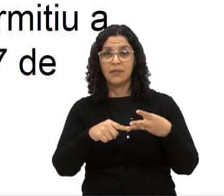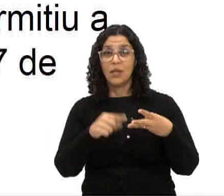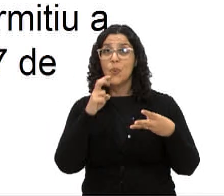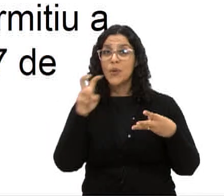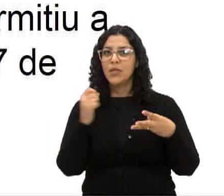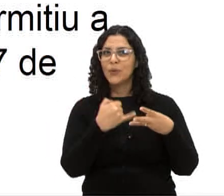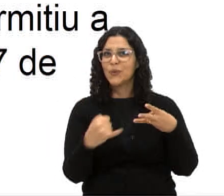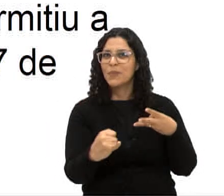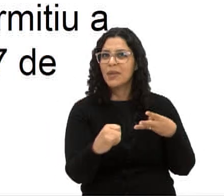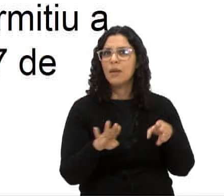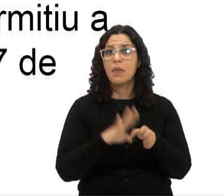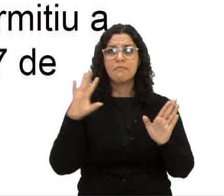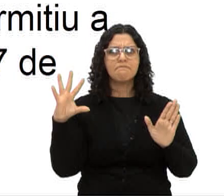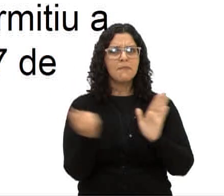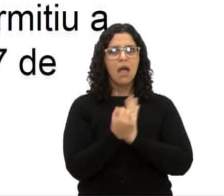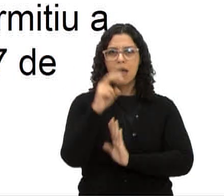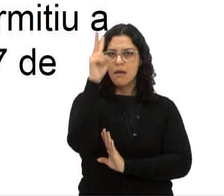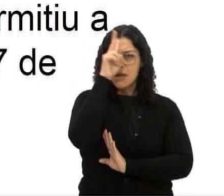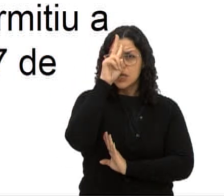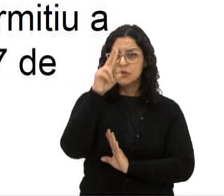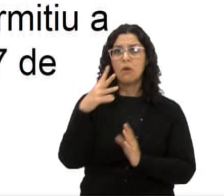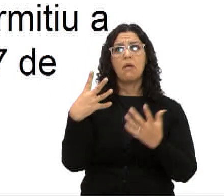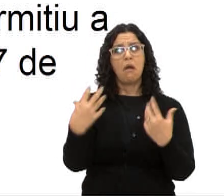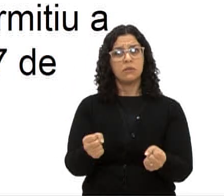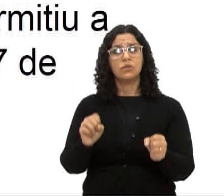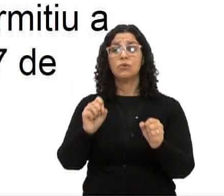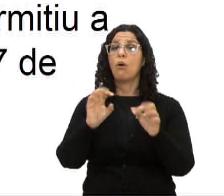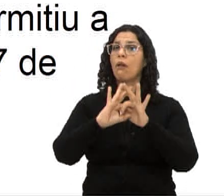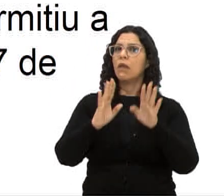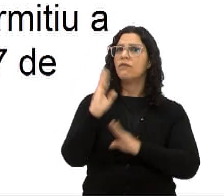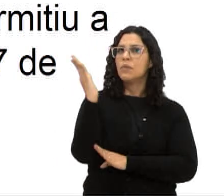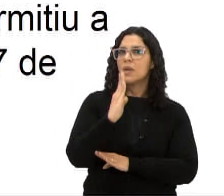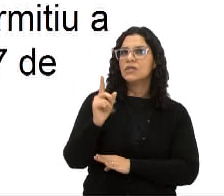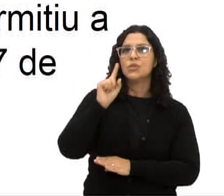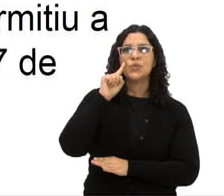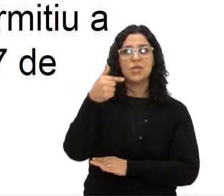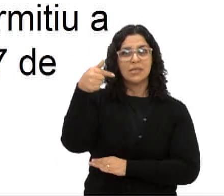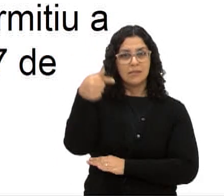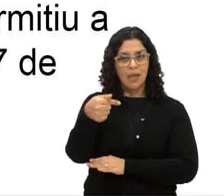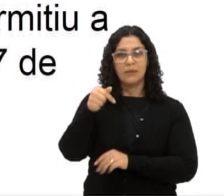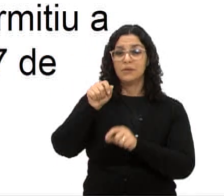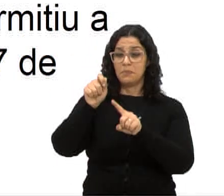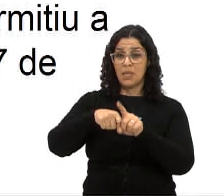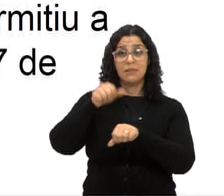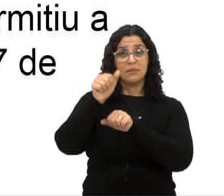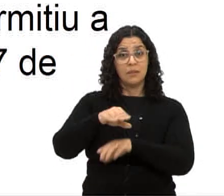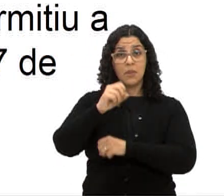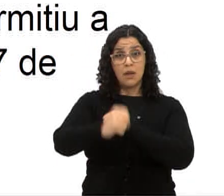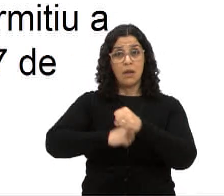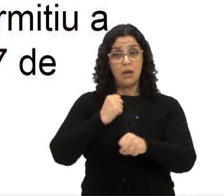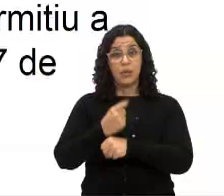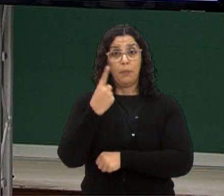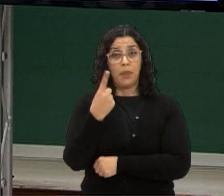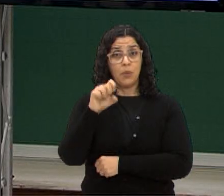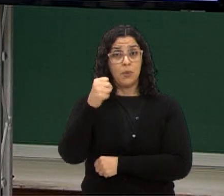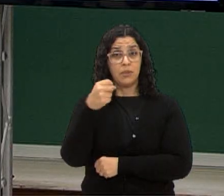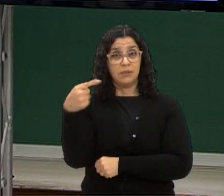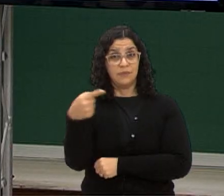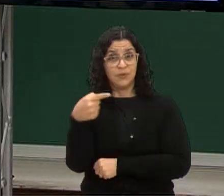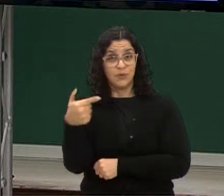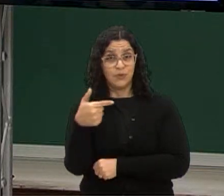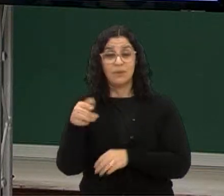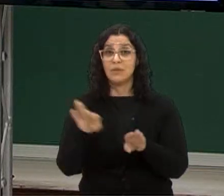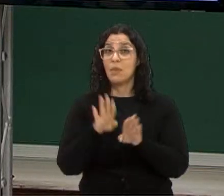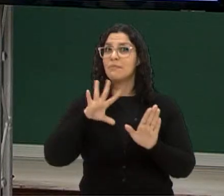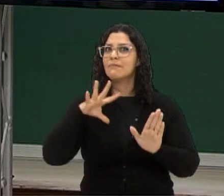um contexto histórico que permitiu a independência do Brasil na data de 7 de setembro de 1822. Exatamente isso,